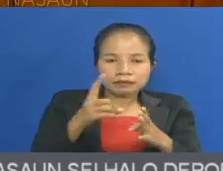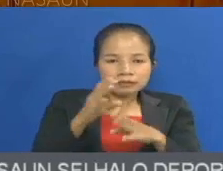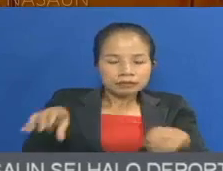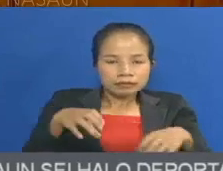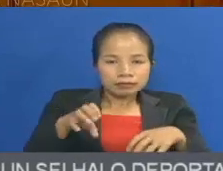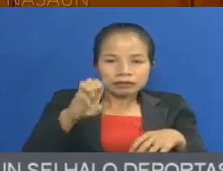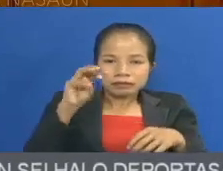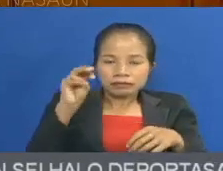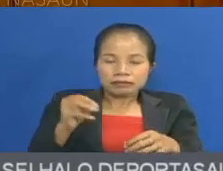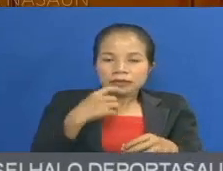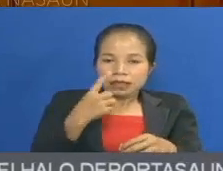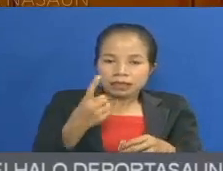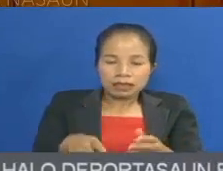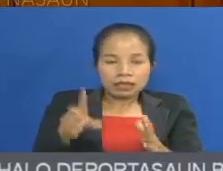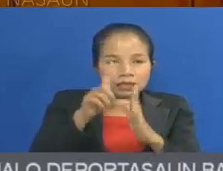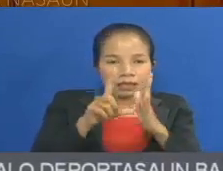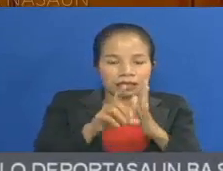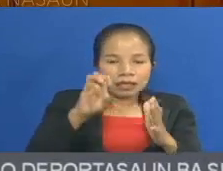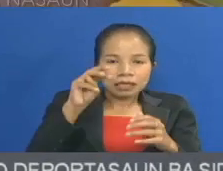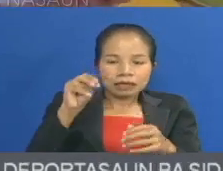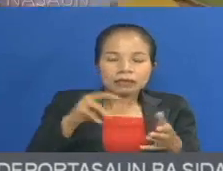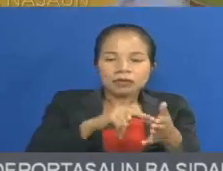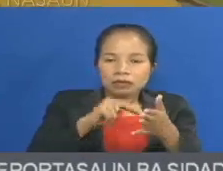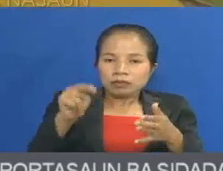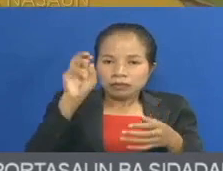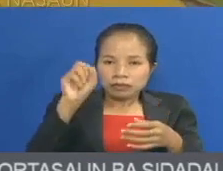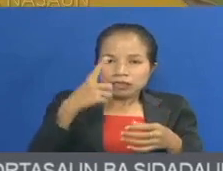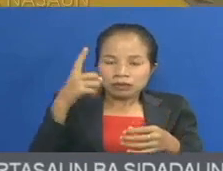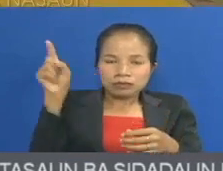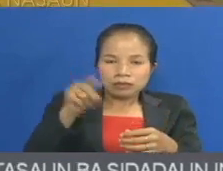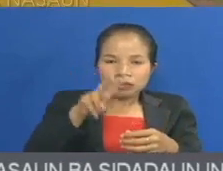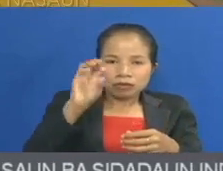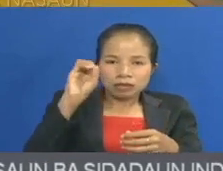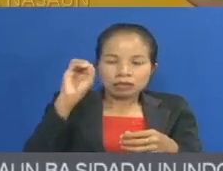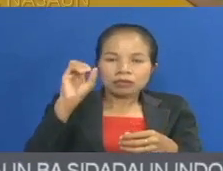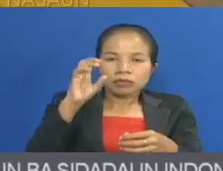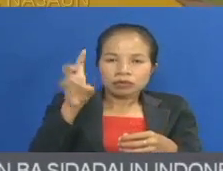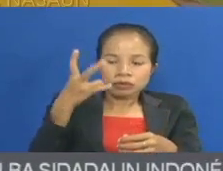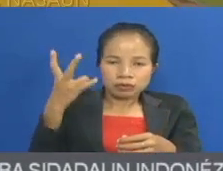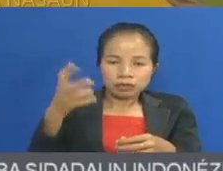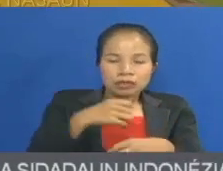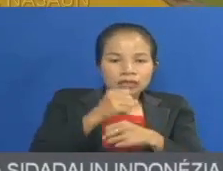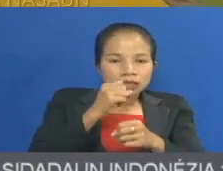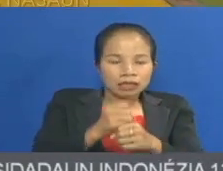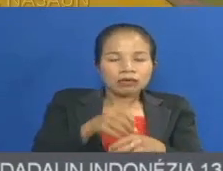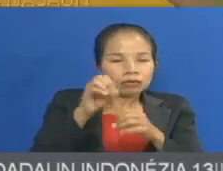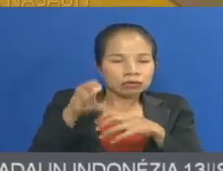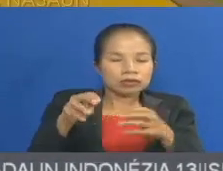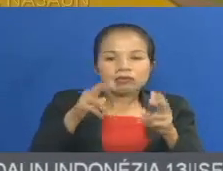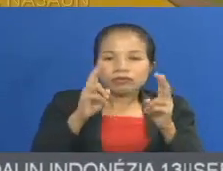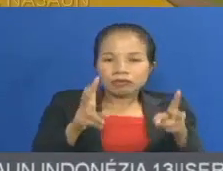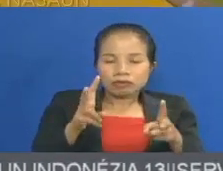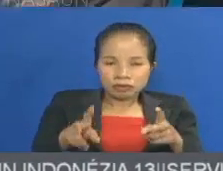Serviço de Imigração na Hactuir. Lei Imigração número Sanulo Resing Ida barra Rihundrua Sanulo Resing Hito. Sei halo abandono